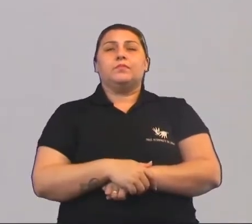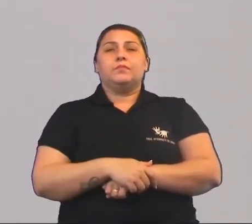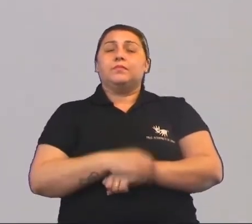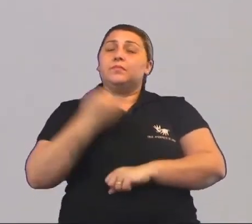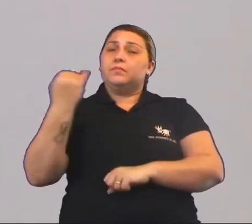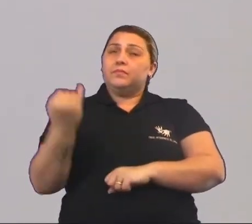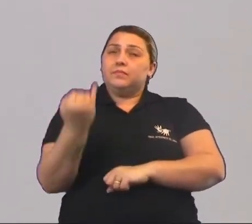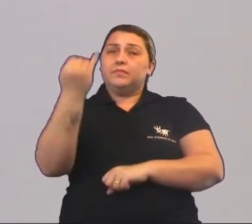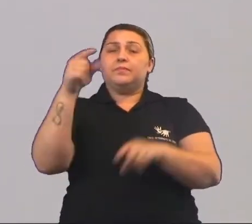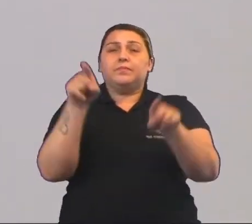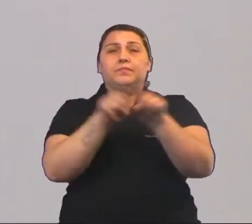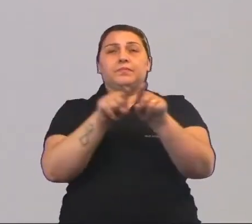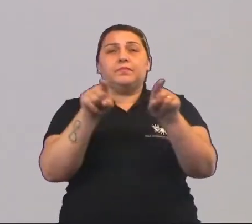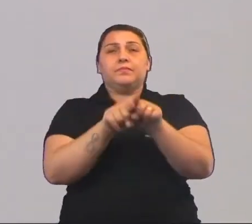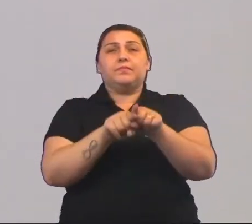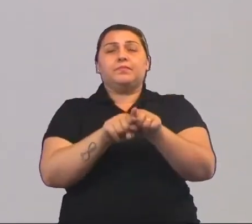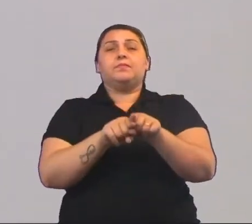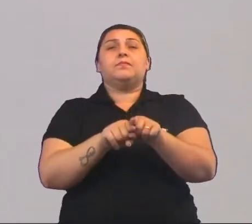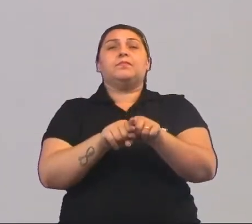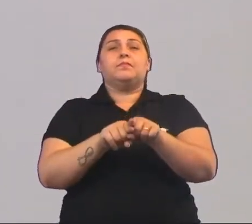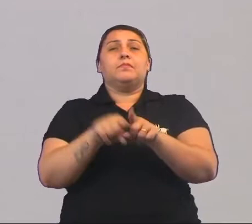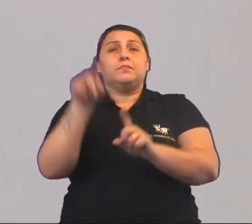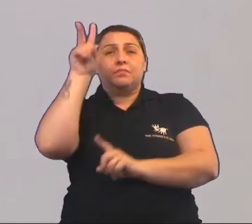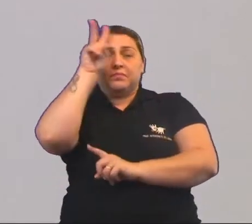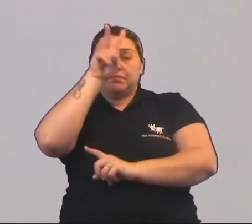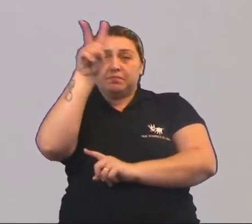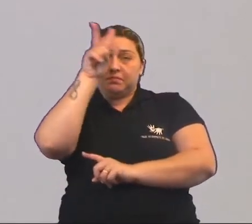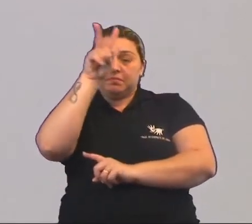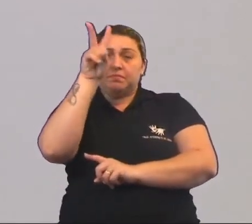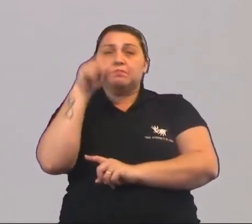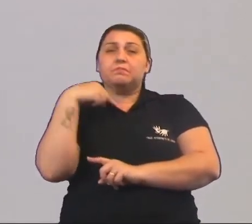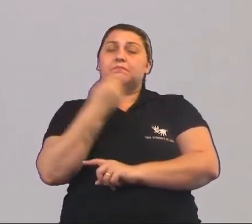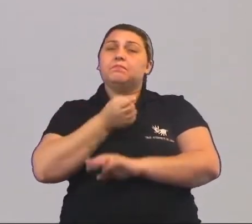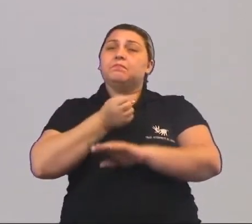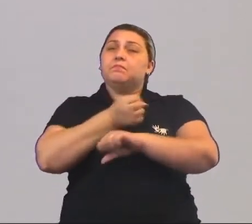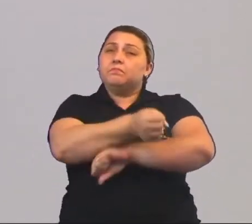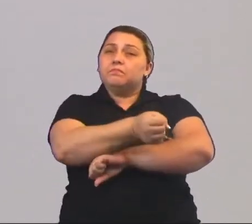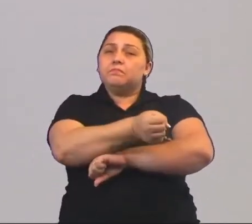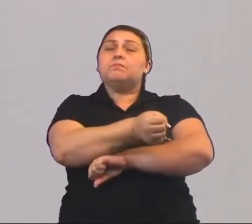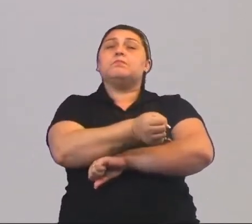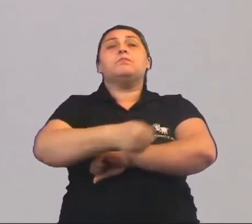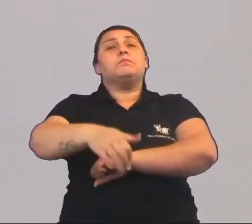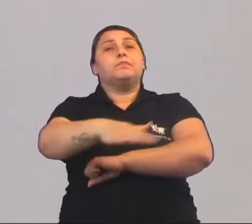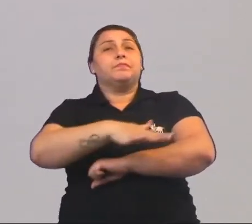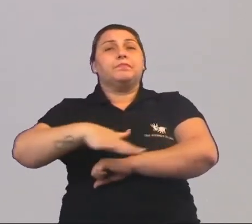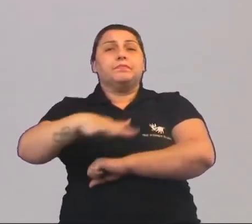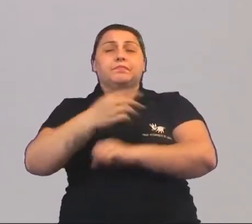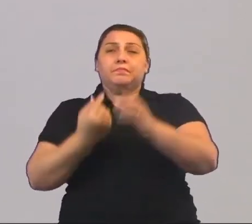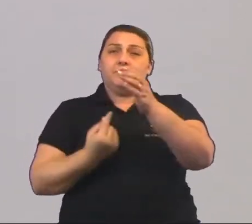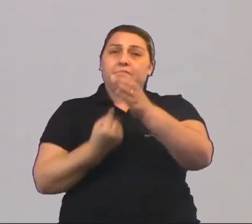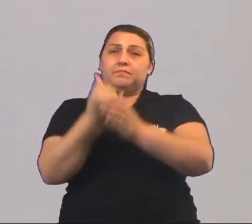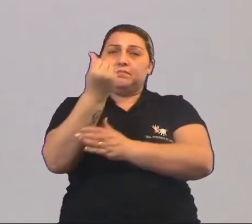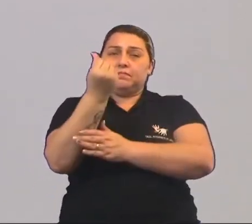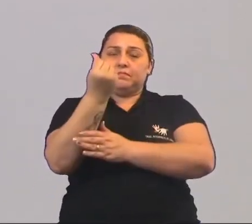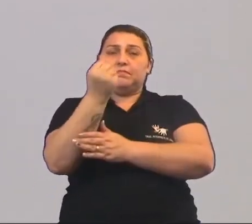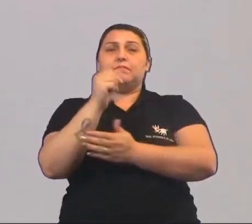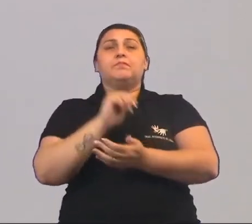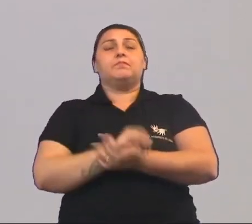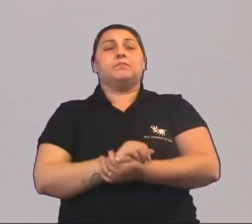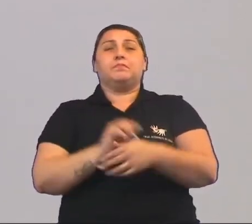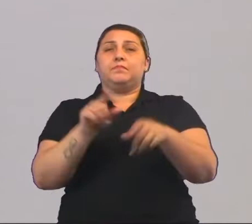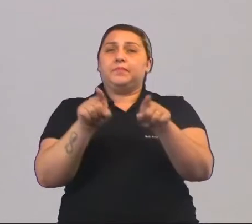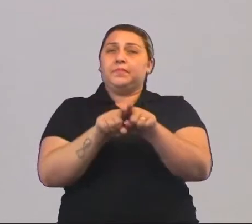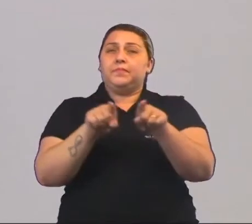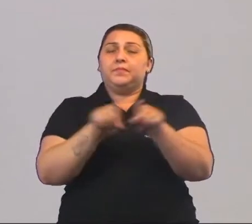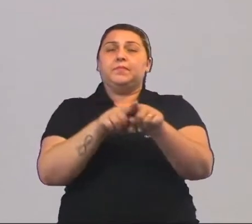É importante também salientar que estarmos inseridos numa sociedade capitalista é